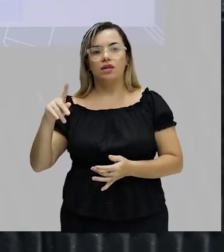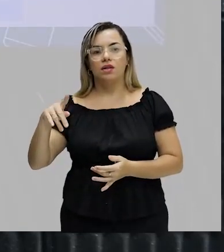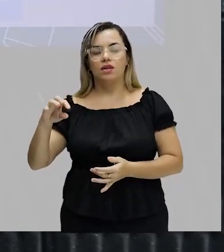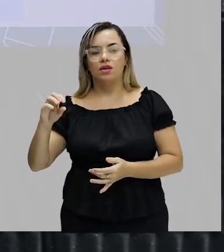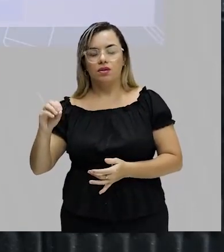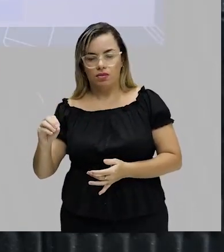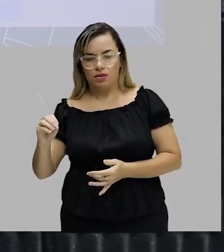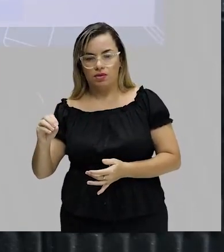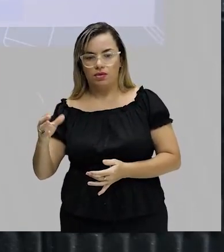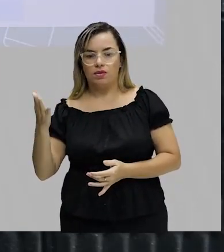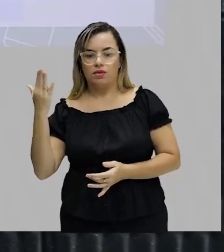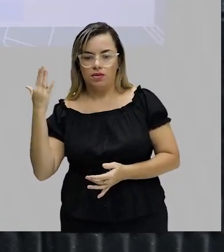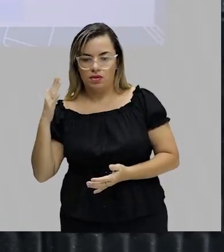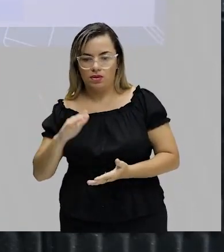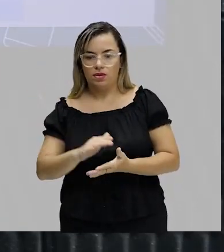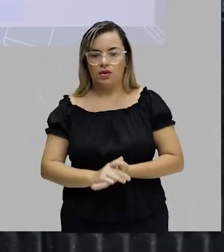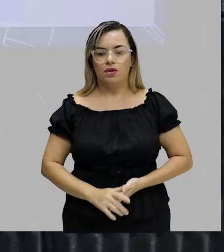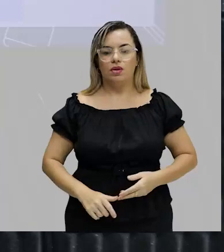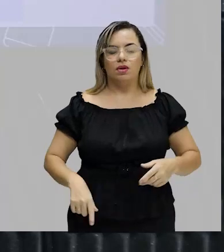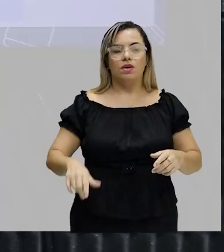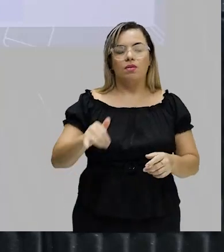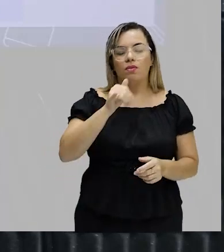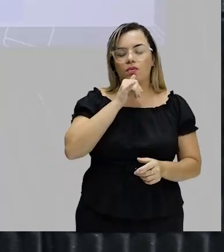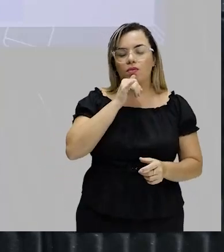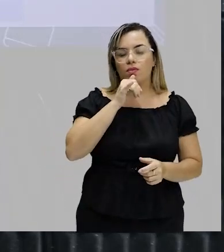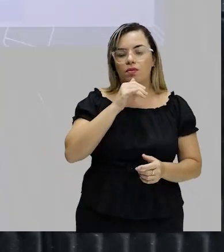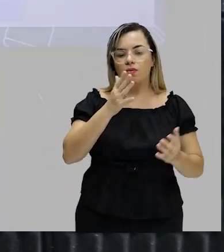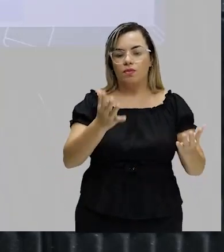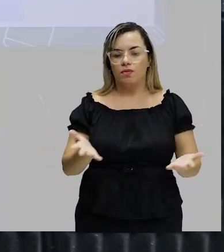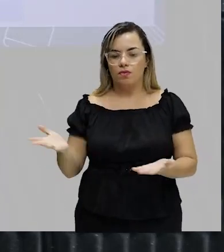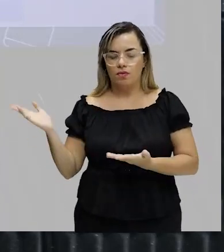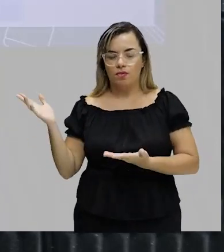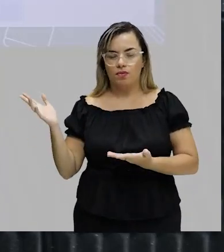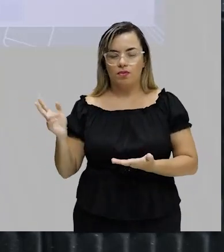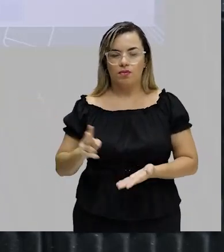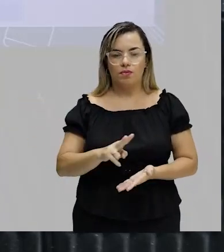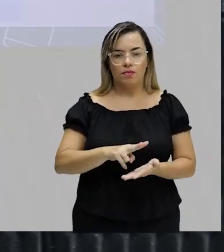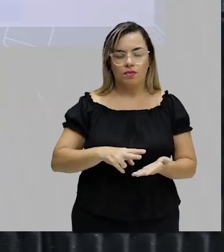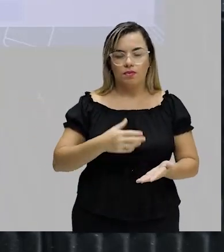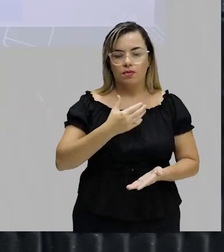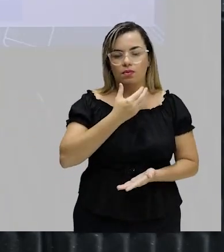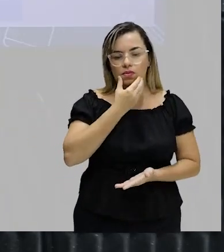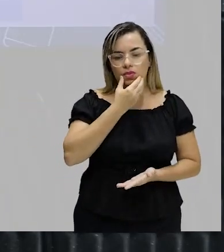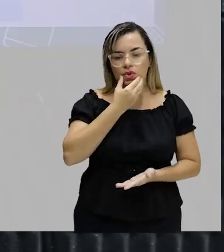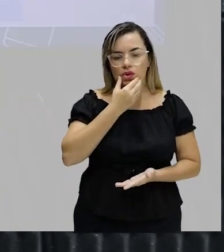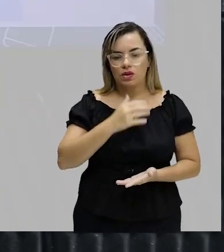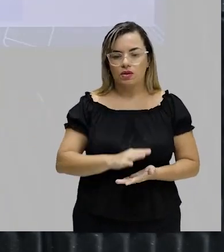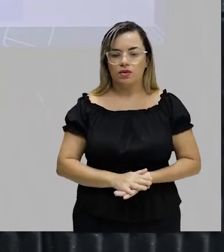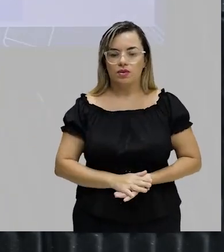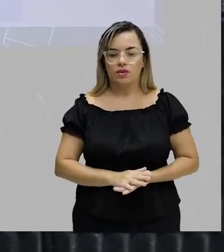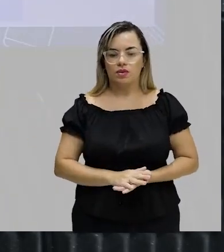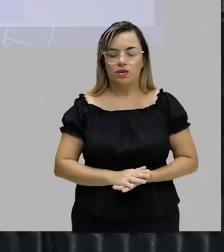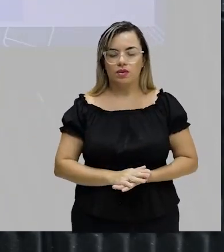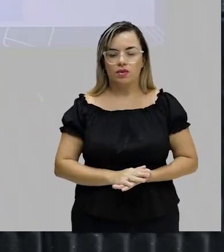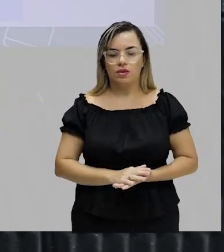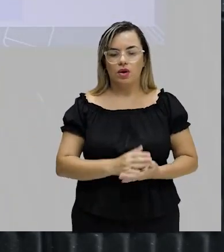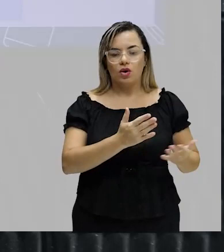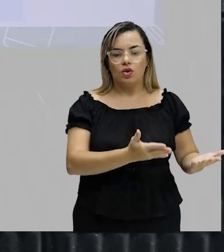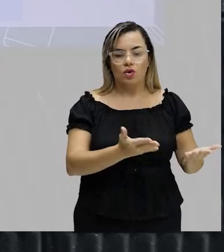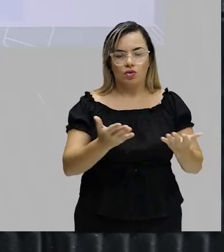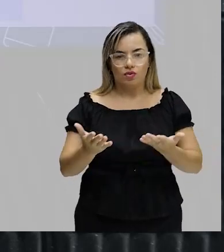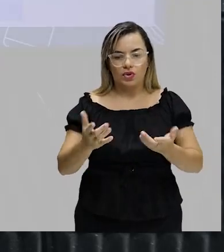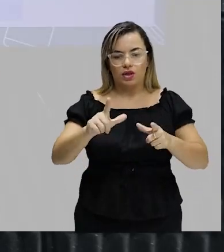convidado. Worked, trabalhado. Studied, estudado. Aqui, porque eu estou conjugando no